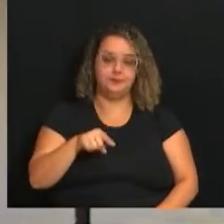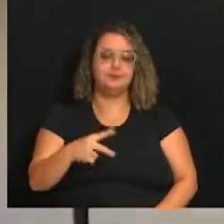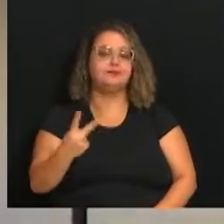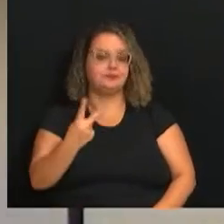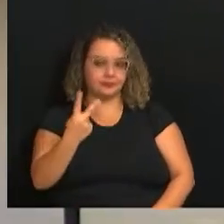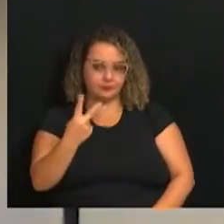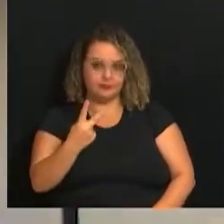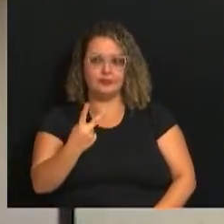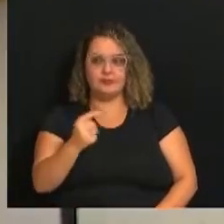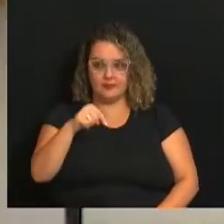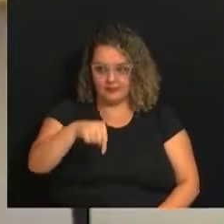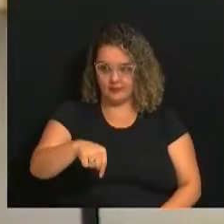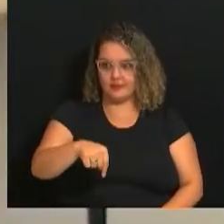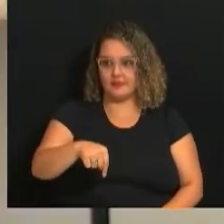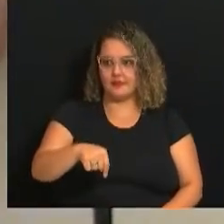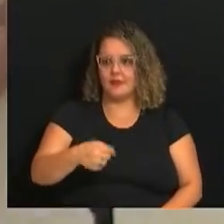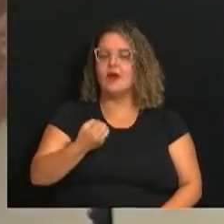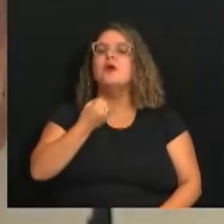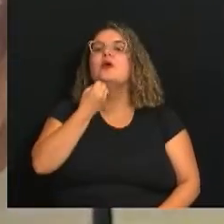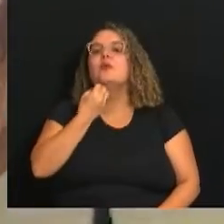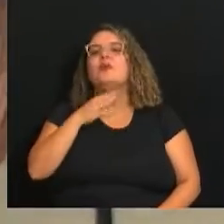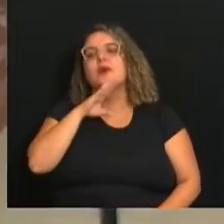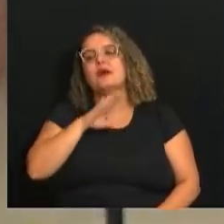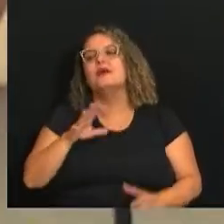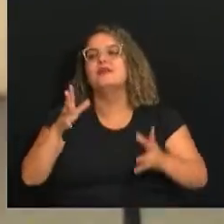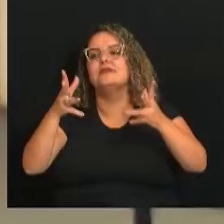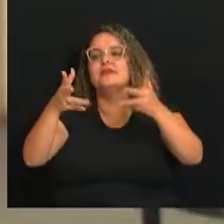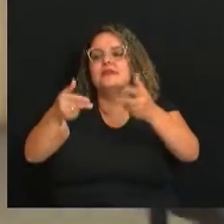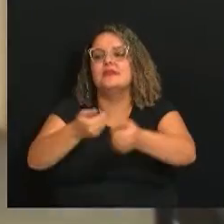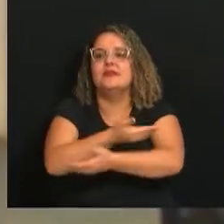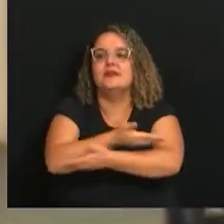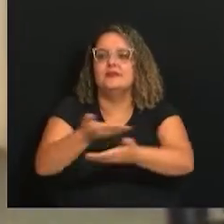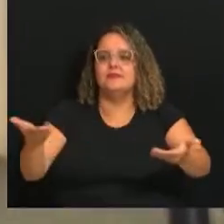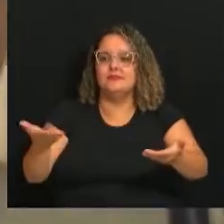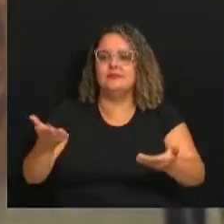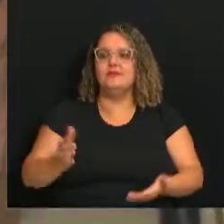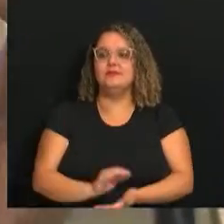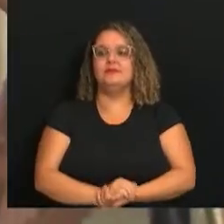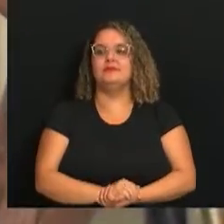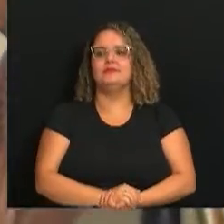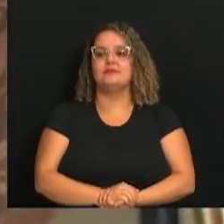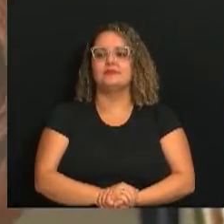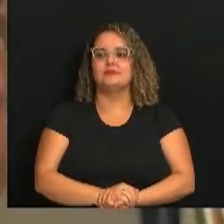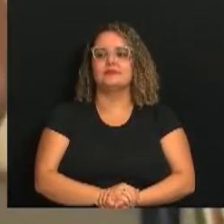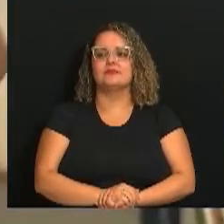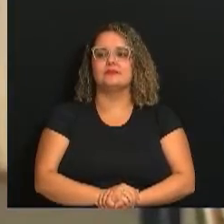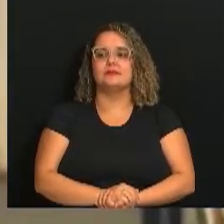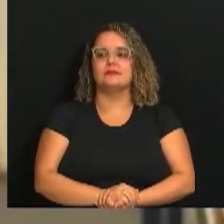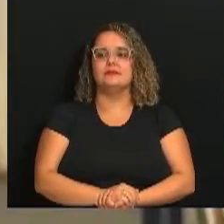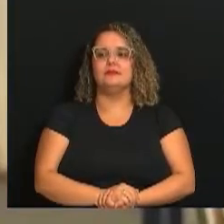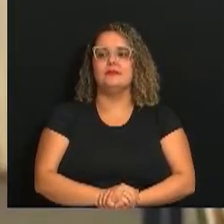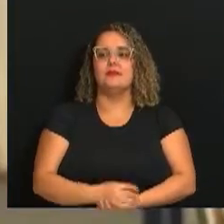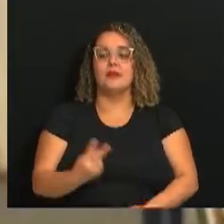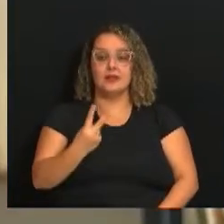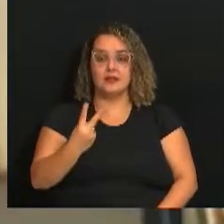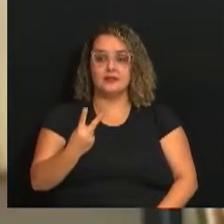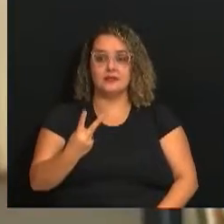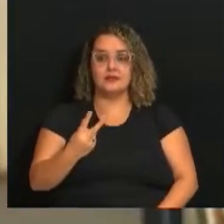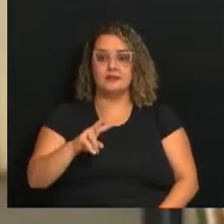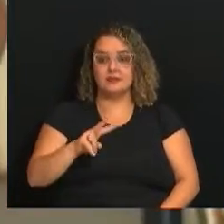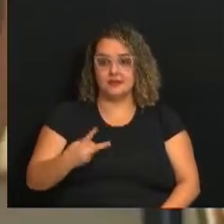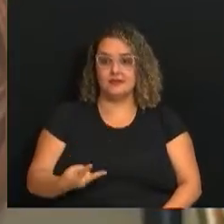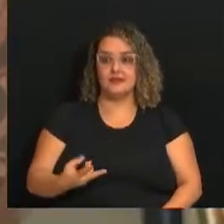desta exposição muito legal que está rolando aqui. Tudo bem? Boa tarde para você. Boa tarde, tudo bem? Bom, mineiro que está visitando Campinas,